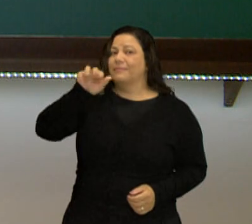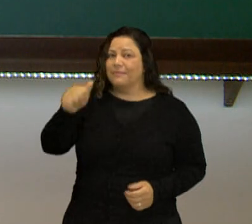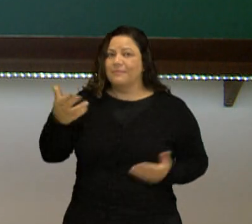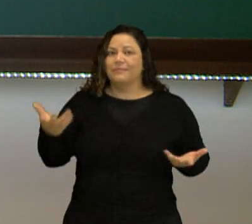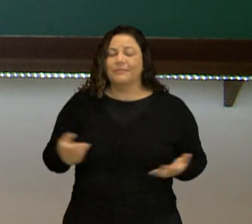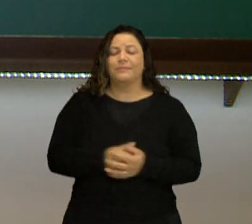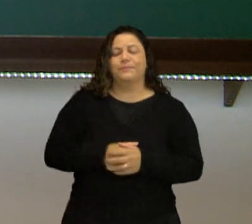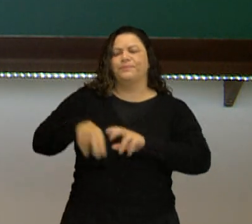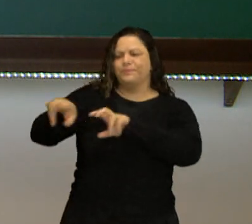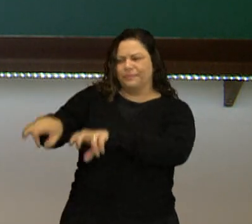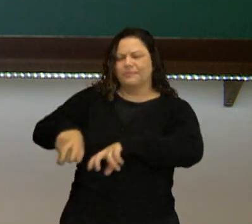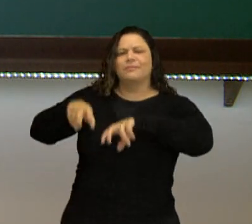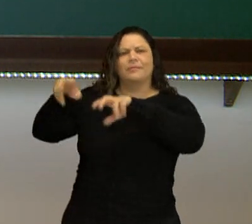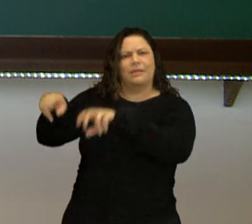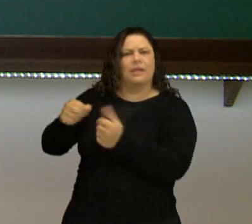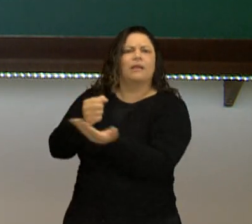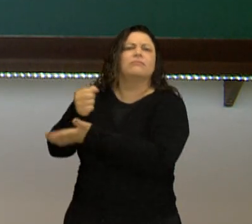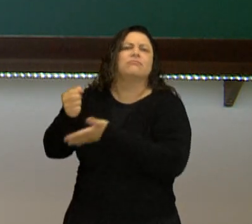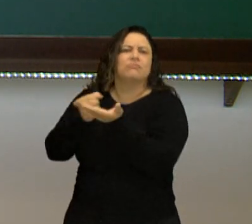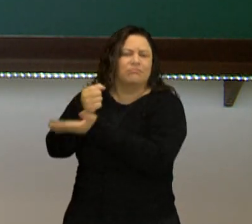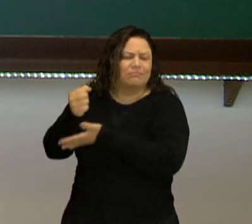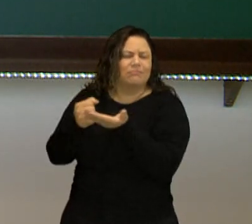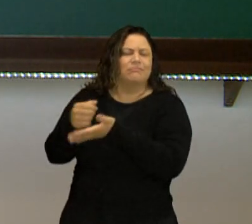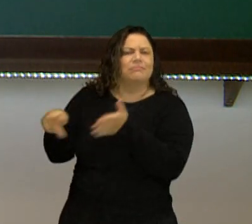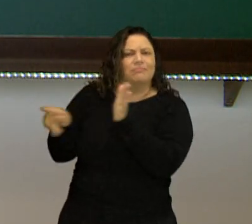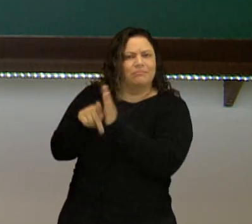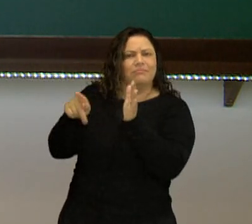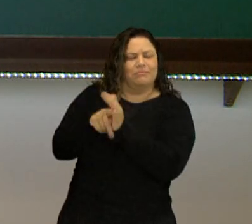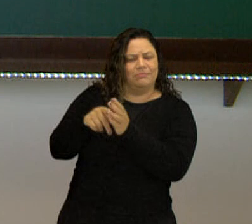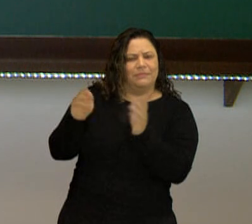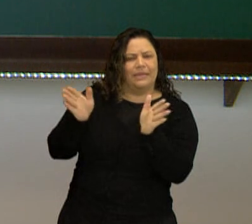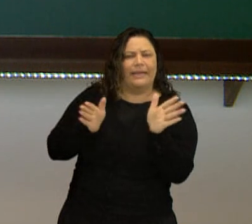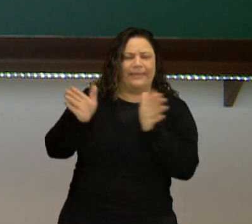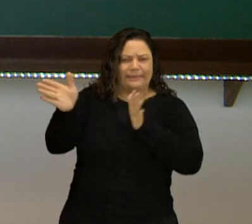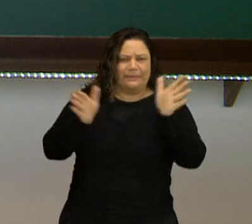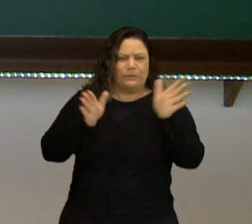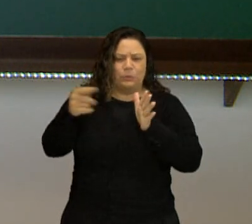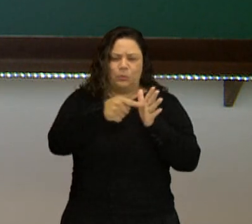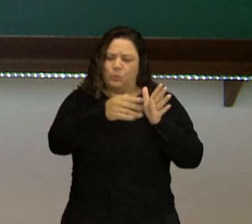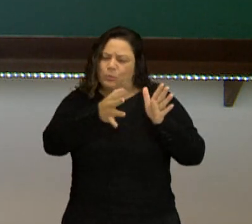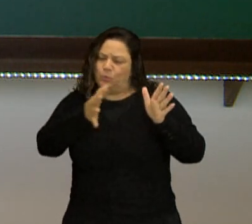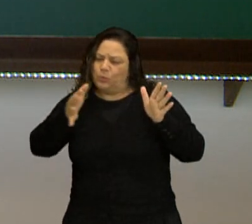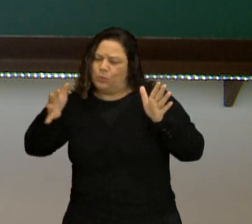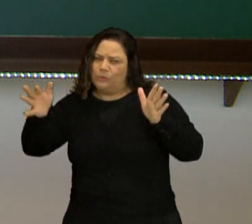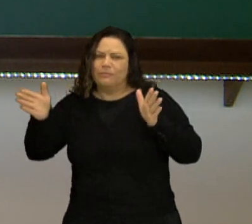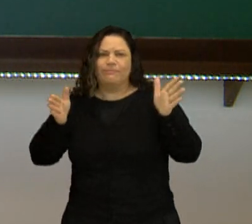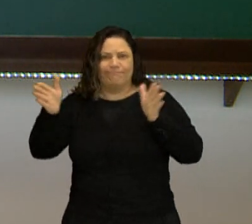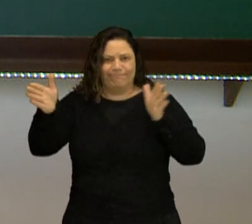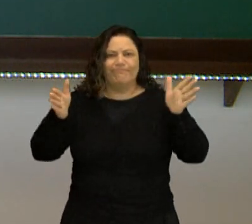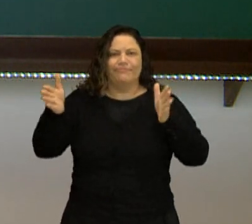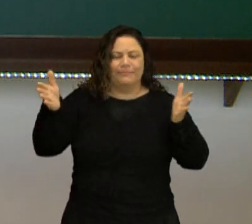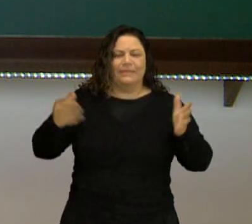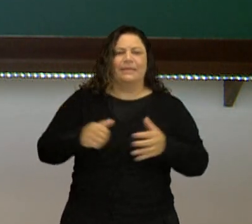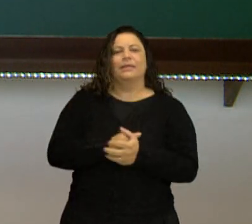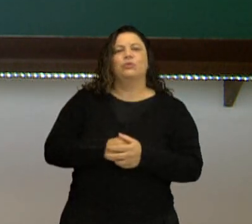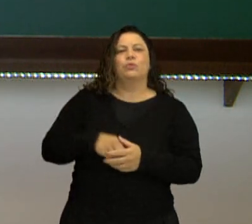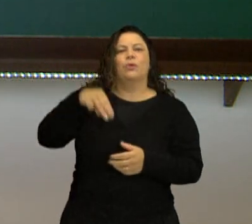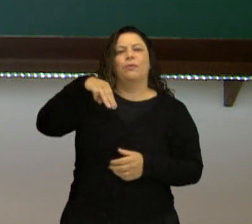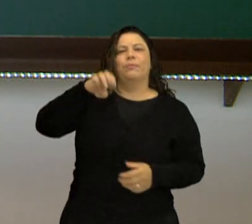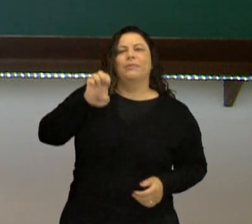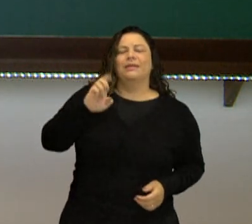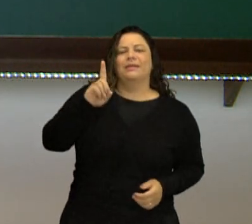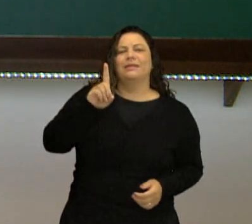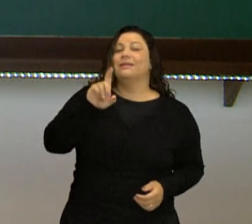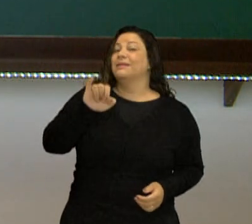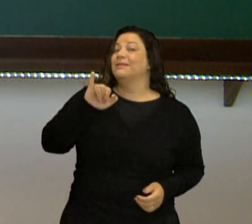Então a agricultura era a base da economia medieval durante aí quase todo o período em que esse período medieval se fez presente